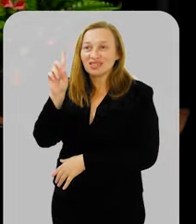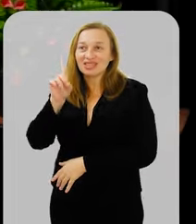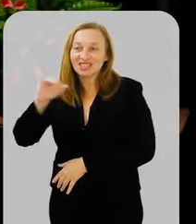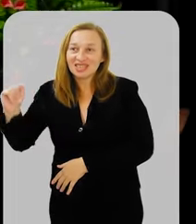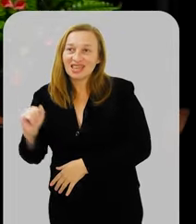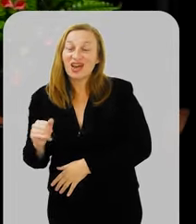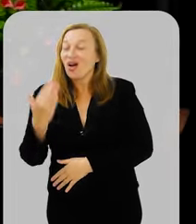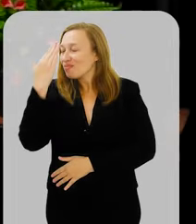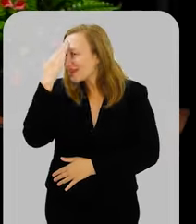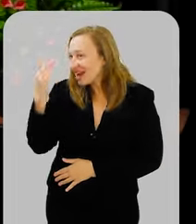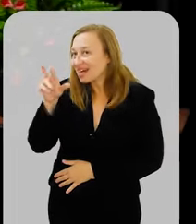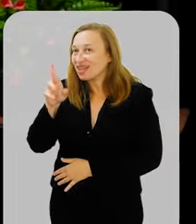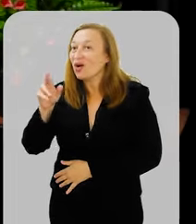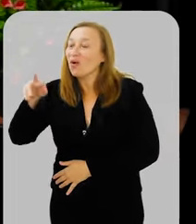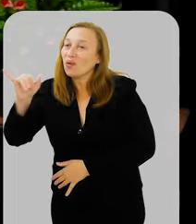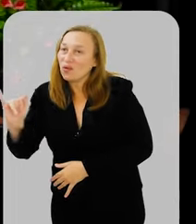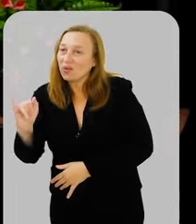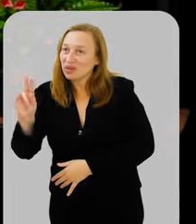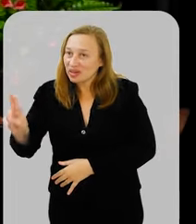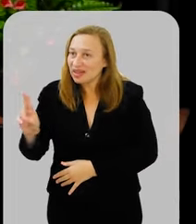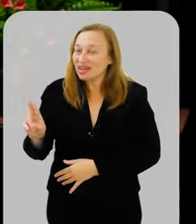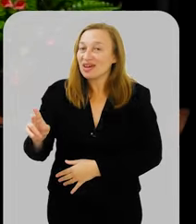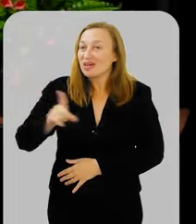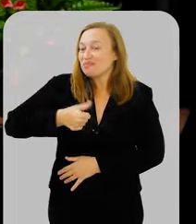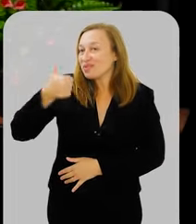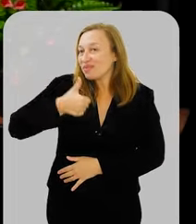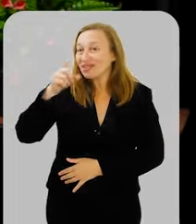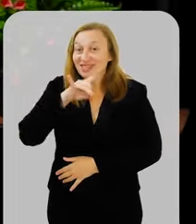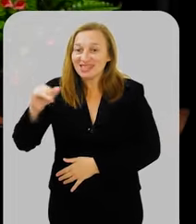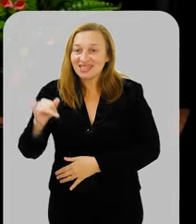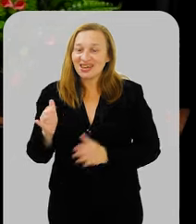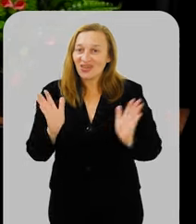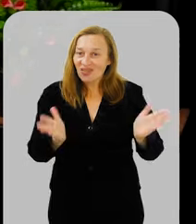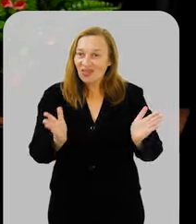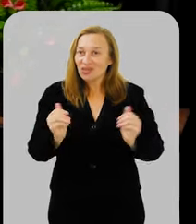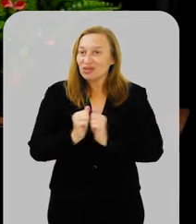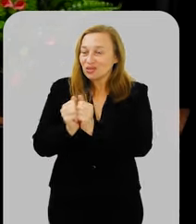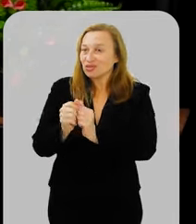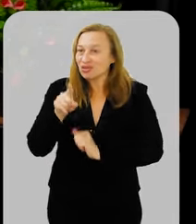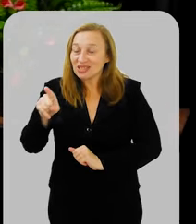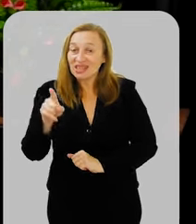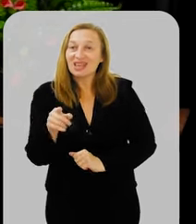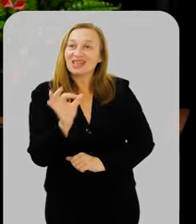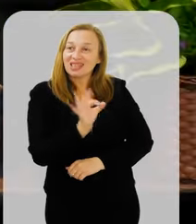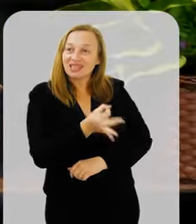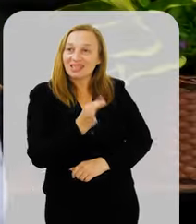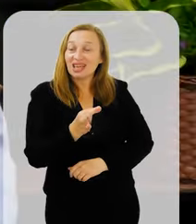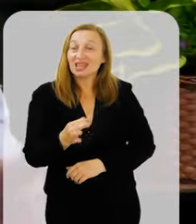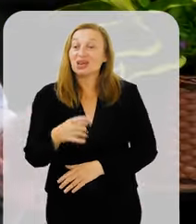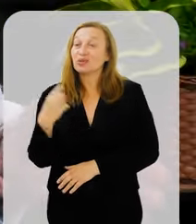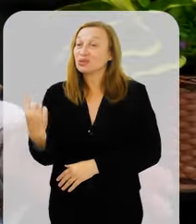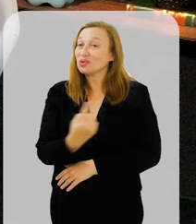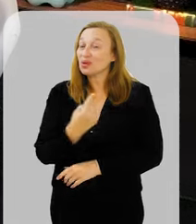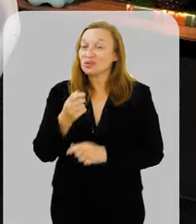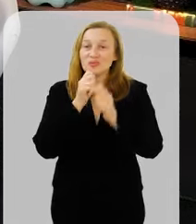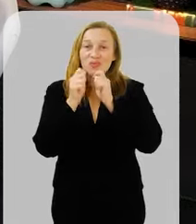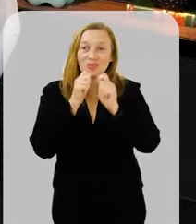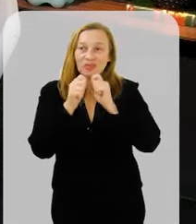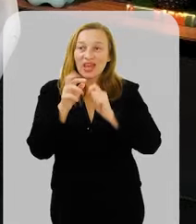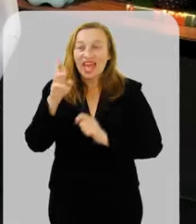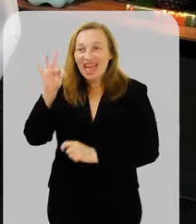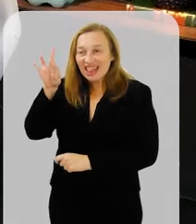né? Eu que agradeço, Rui, imensamente essa participação. Estreando pela primeira vez no programa, é um prazer estar aqui com você. Com certeza. E o nosso